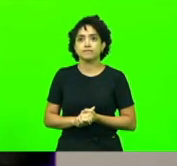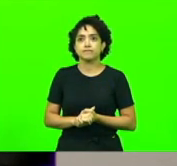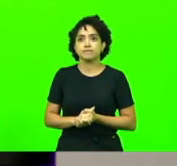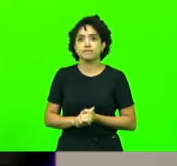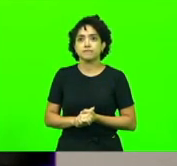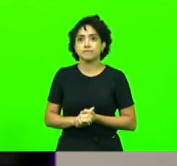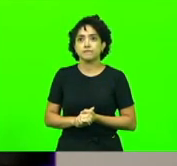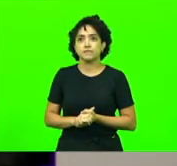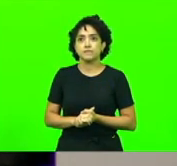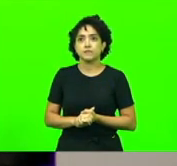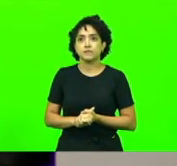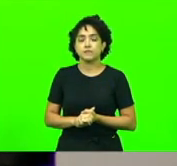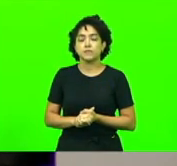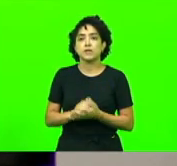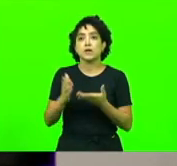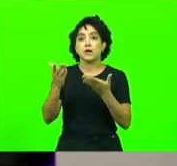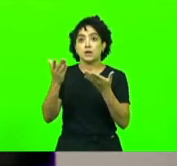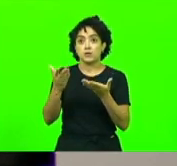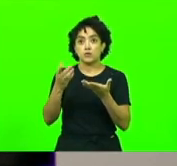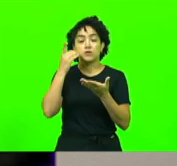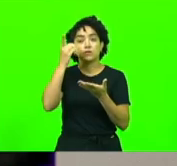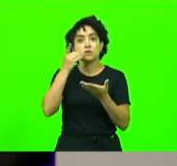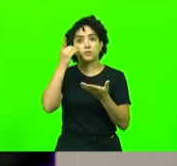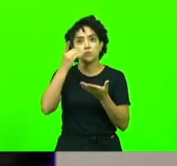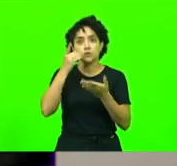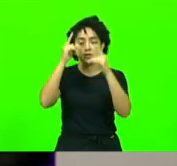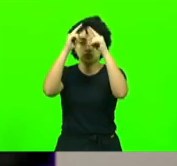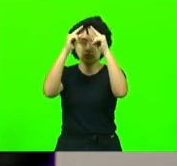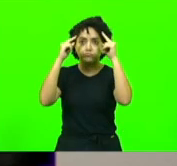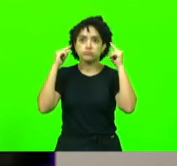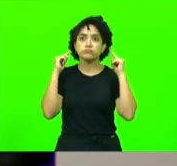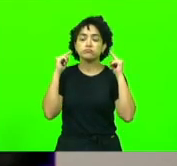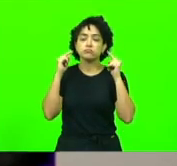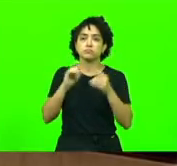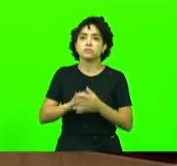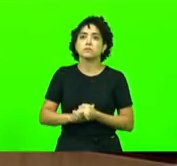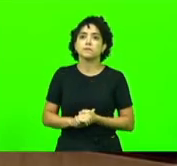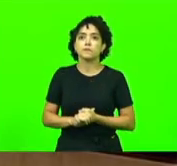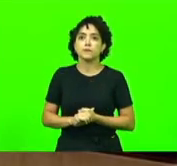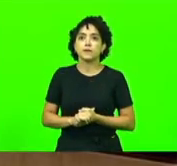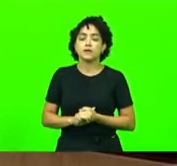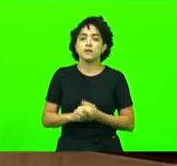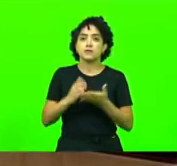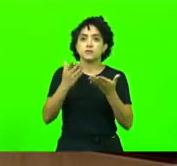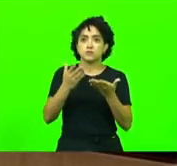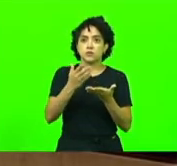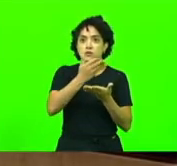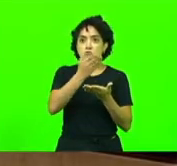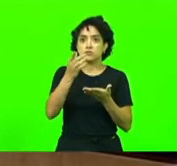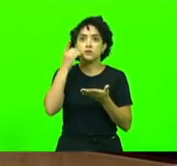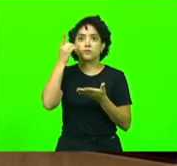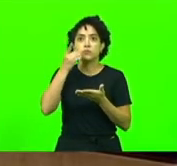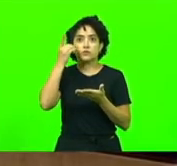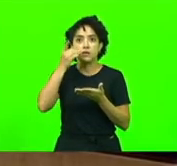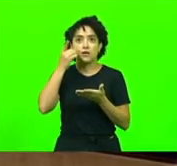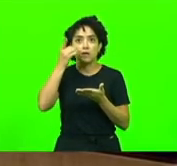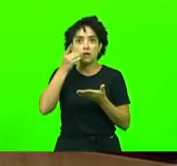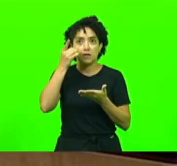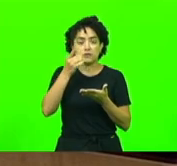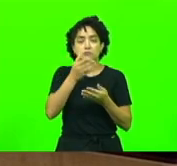João. Com a palavra, então, o deputado Neudir Sareta. Vossa Excelência tem a palavra. Senhor presidente, senhores deputados, senhoras deputadas,